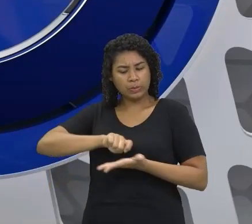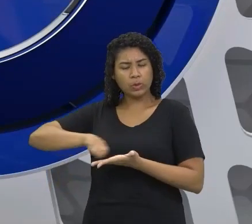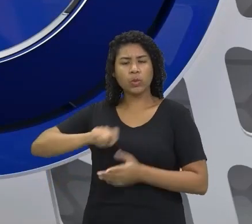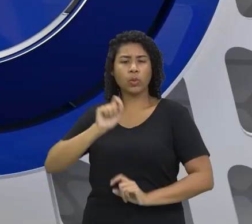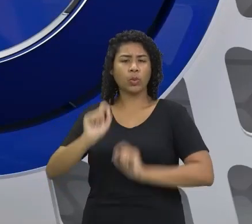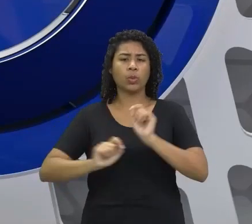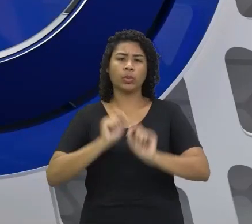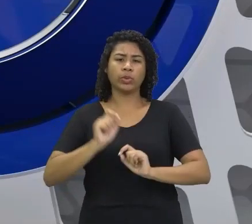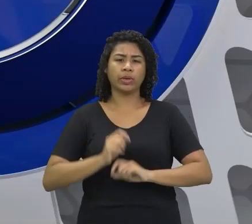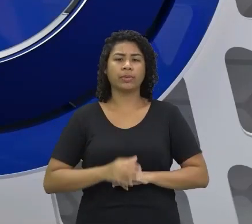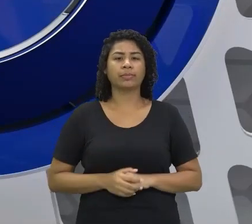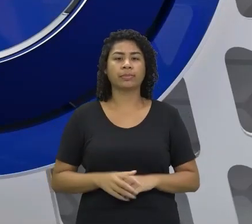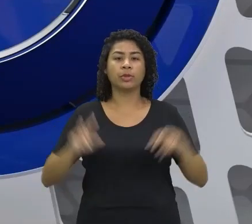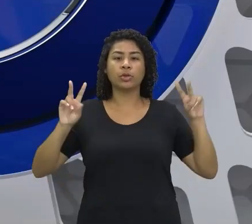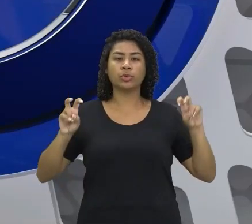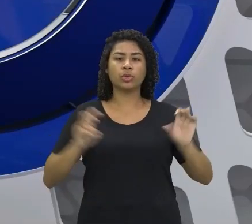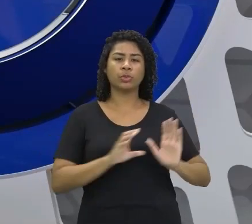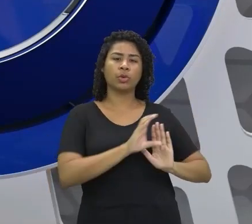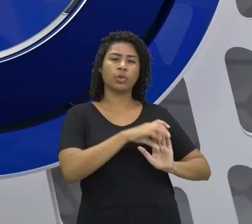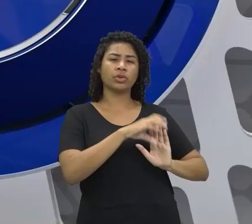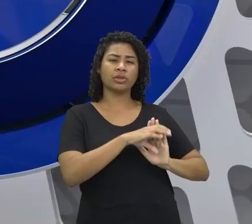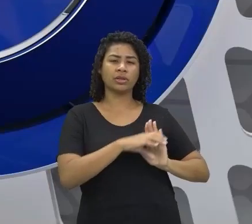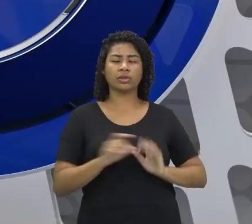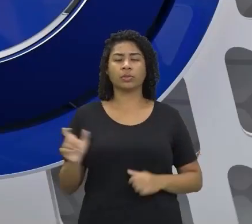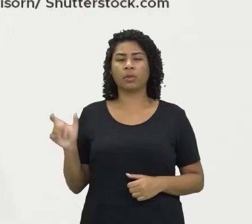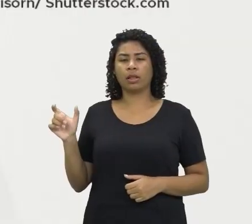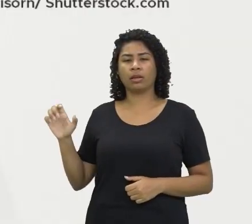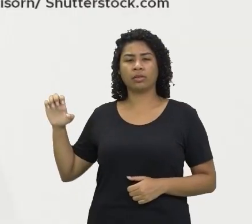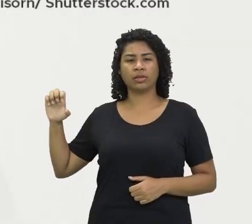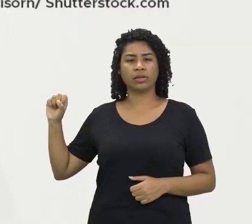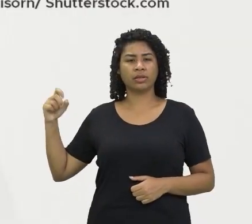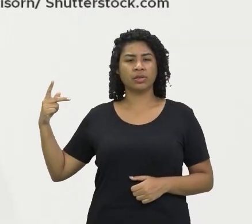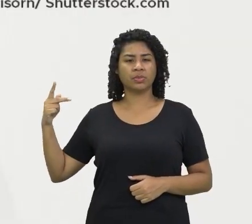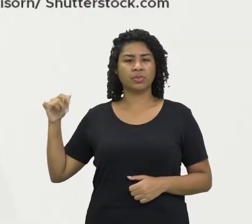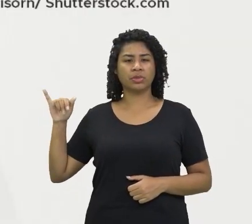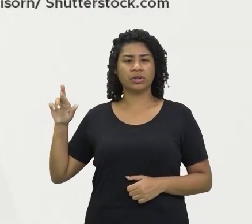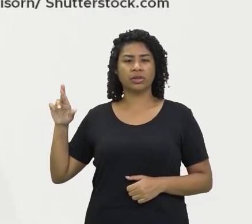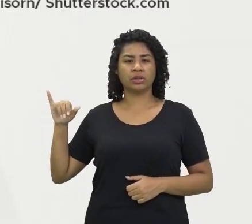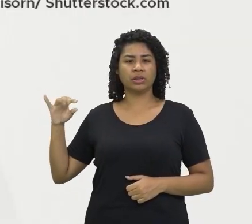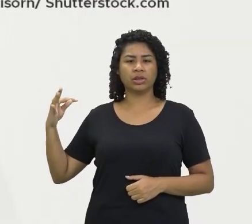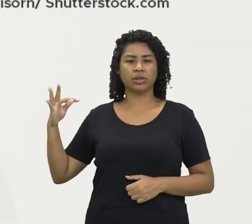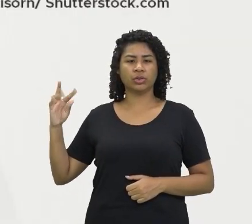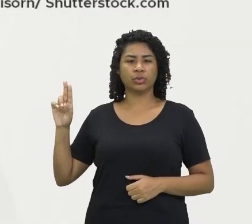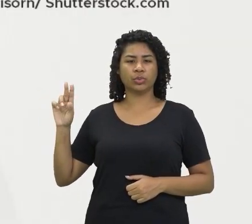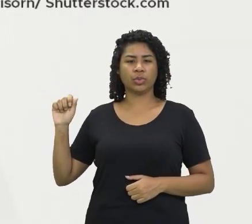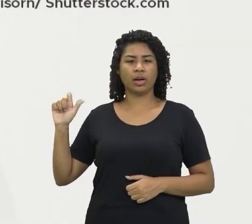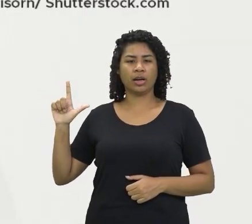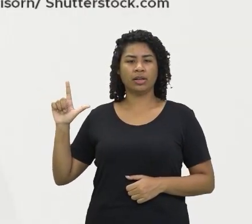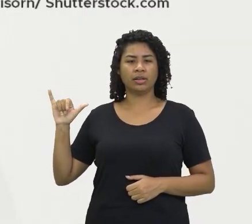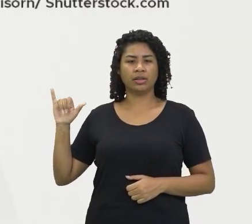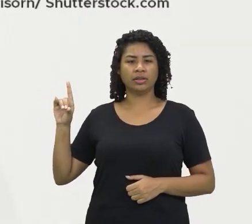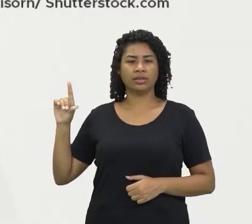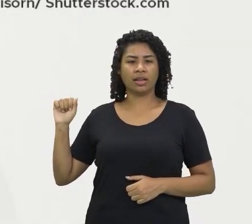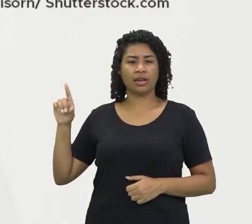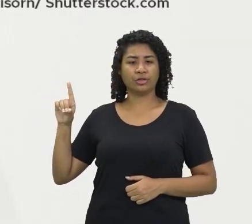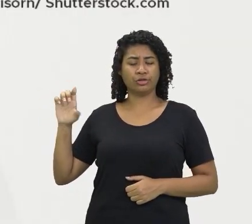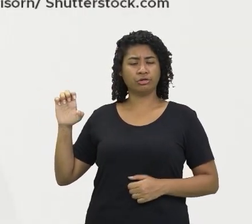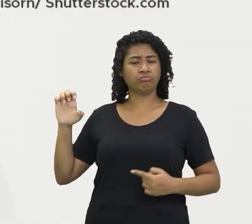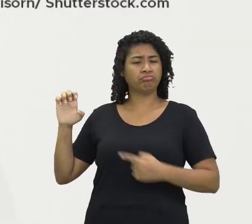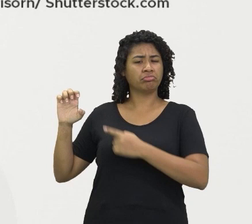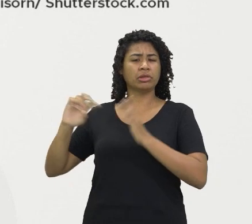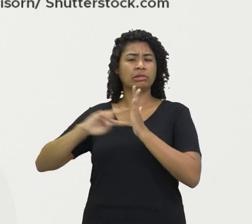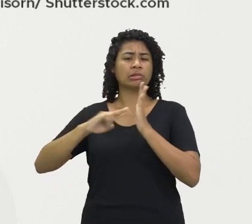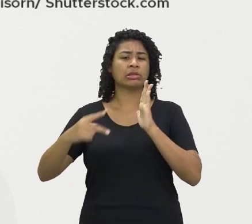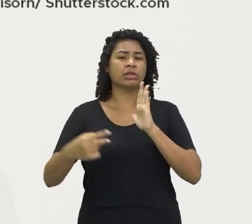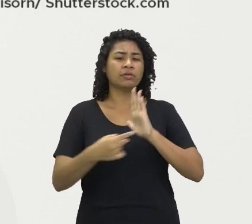o conceito de espiritualidade. Vamos olhar aqui a cartela, né? A espiritualidade imprime significado à